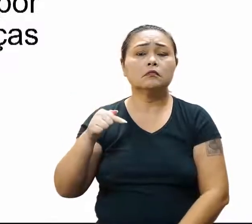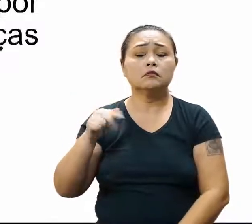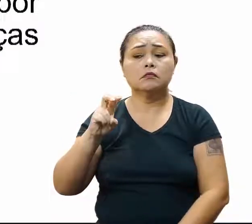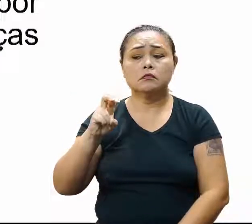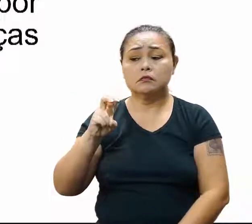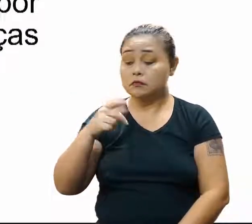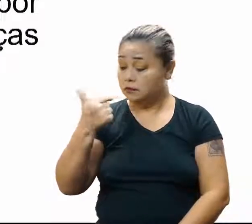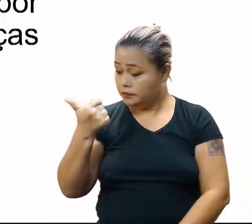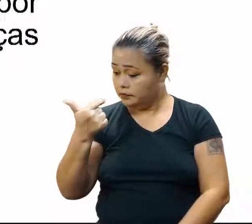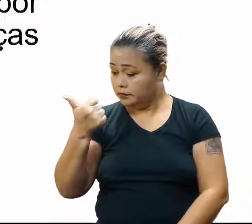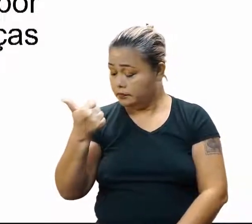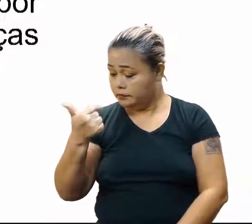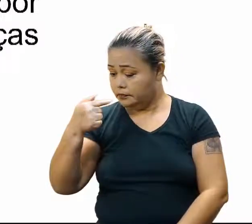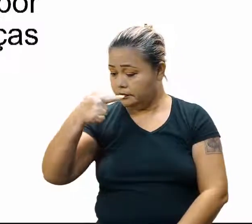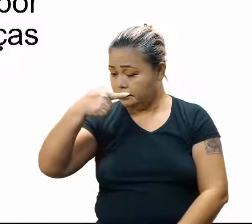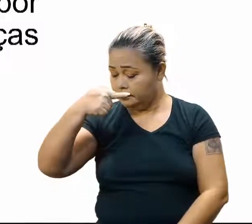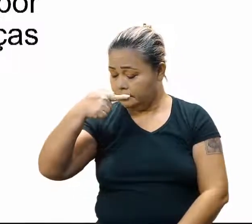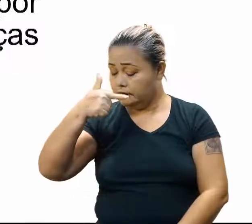1770,